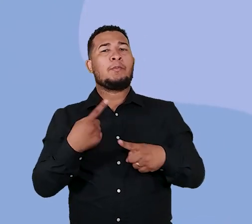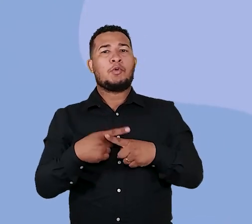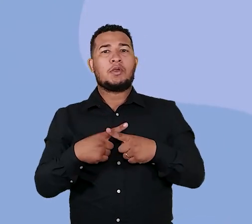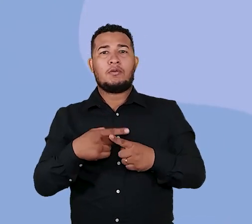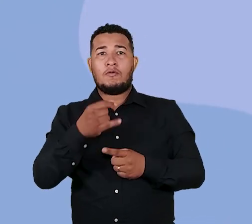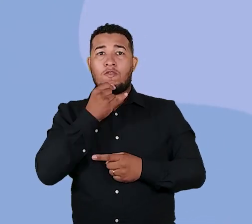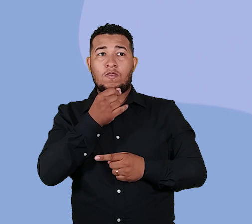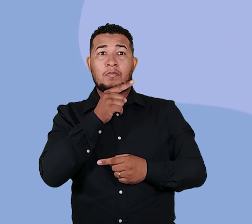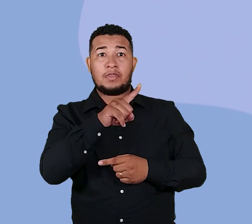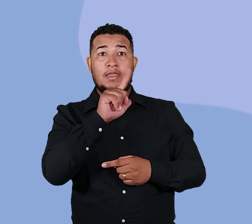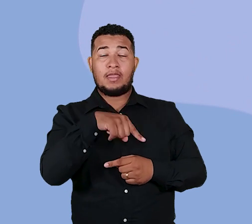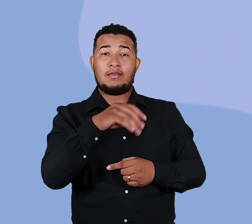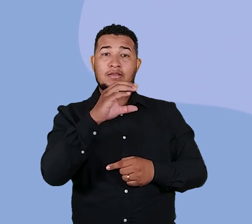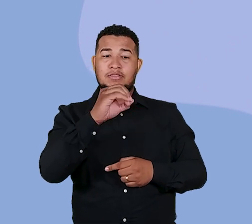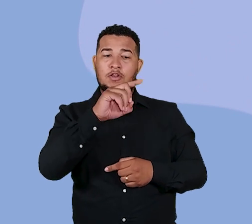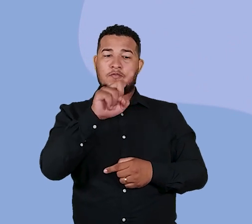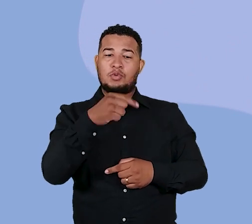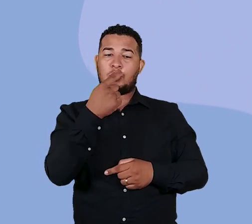nós temos